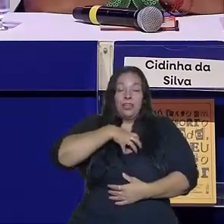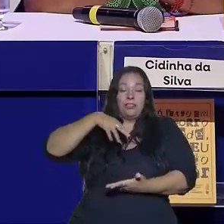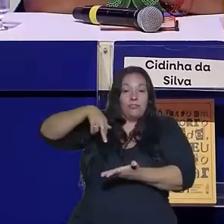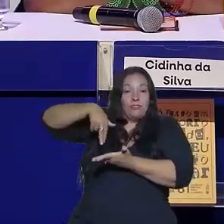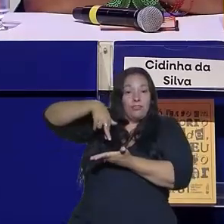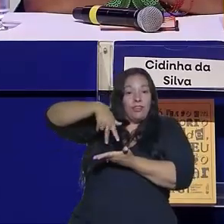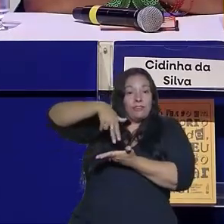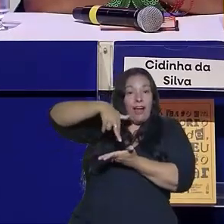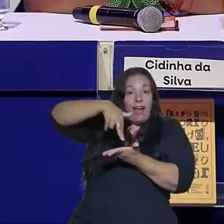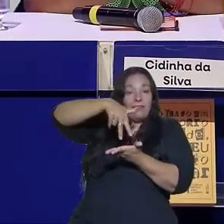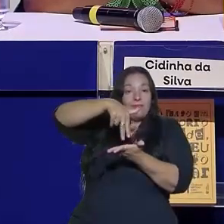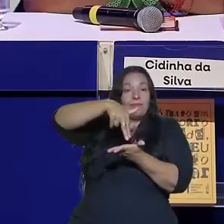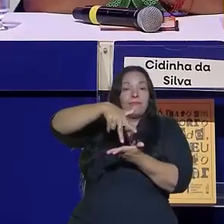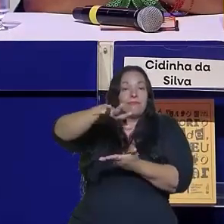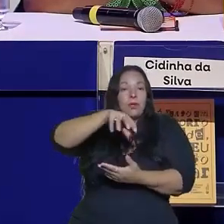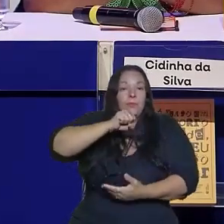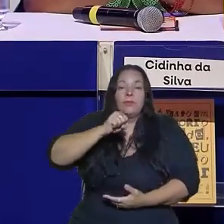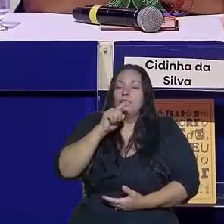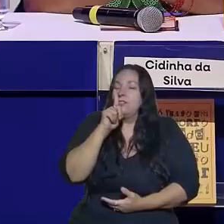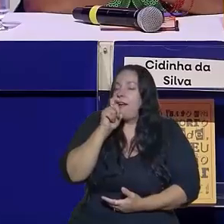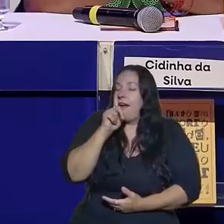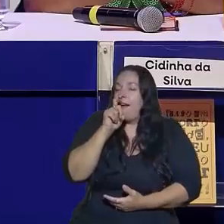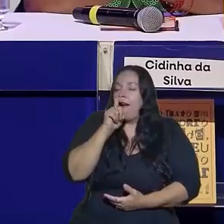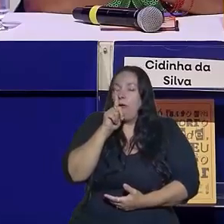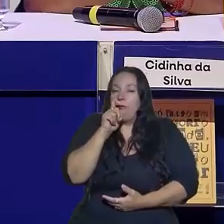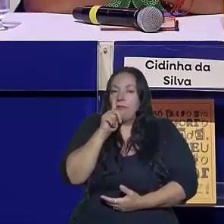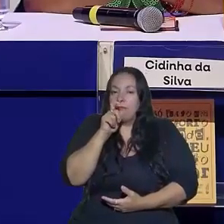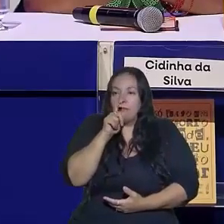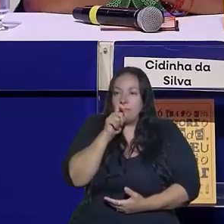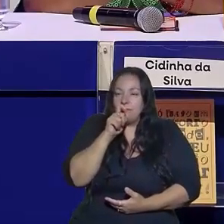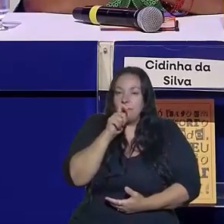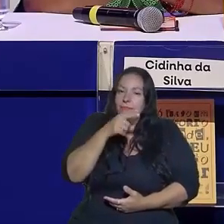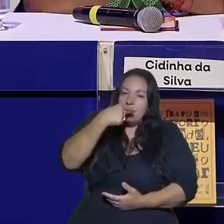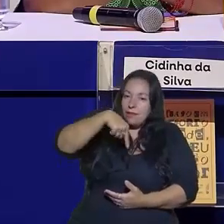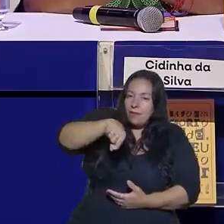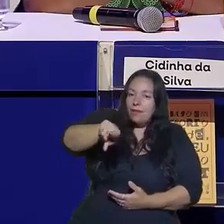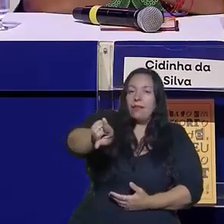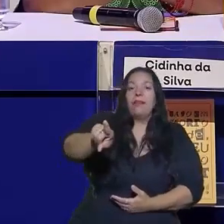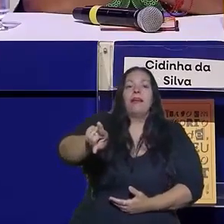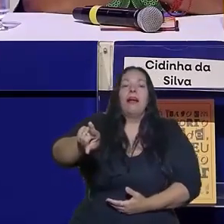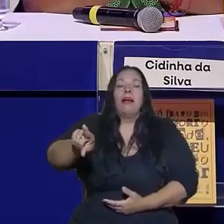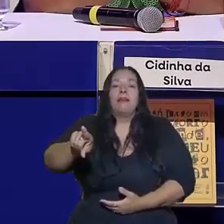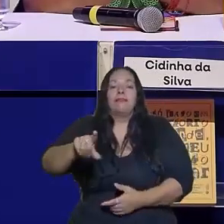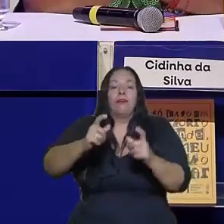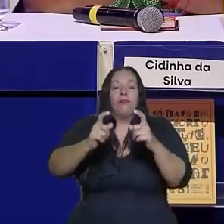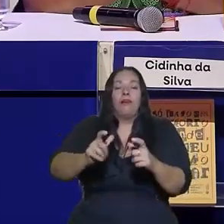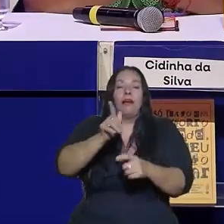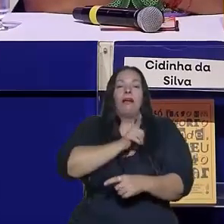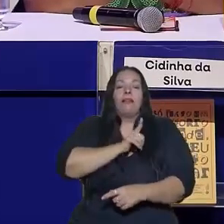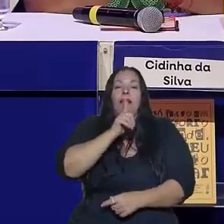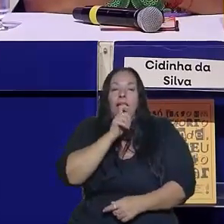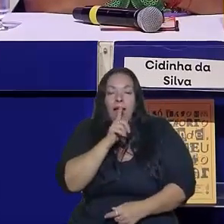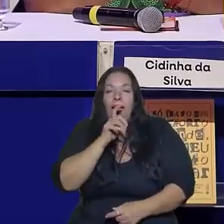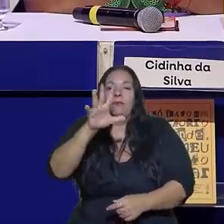andar, na busca de água, né? Nesse movimento de ir até o açude, pegar a água e trazer essa água